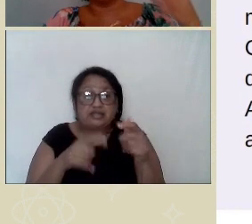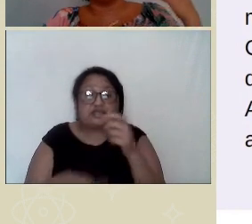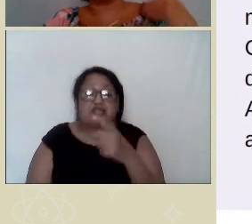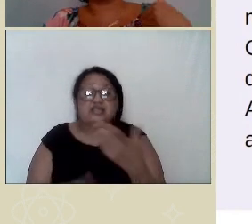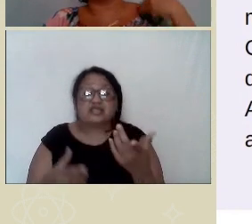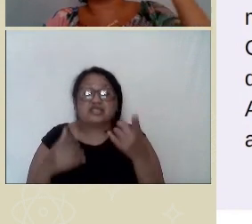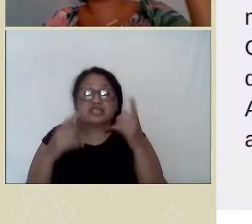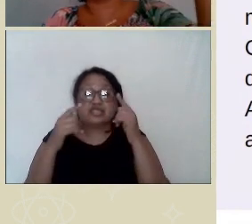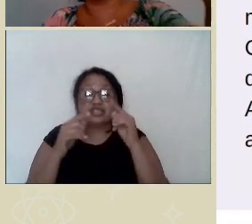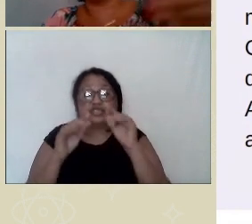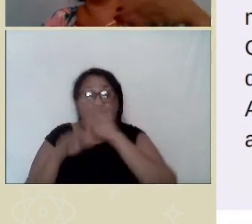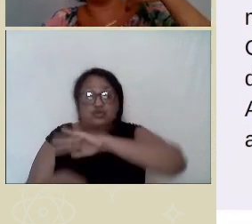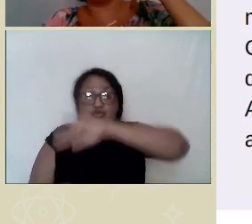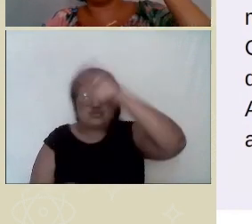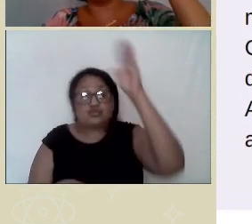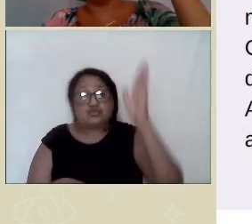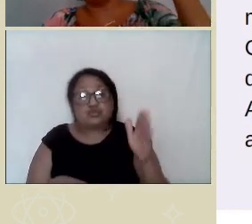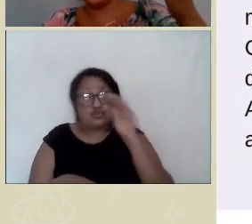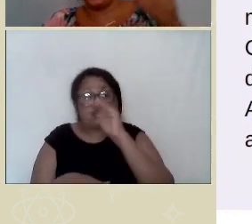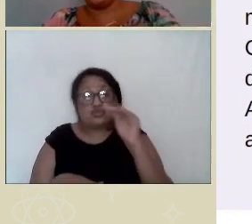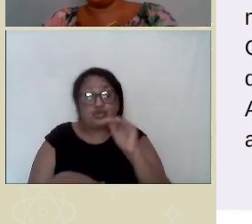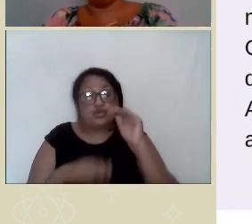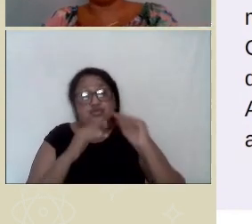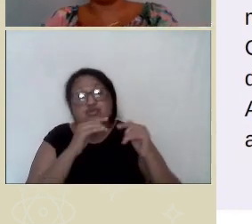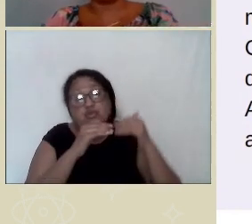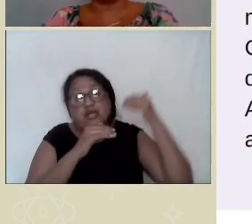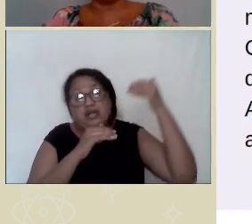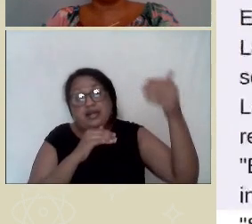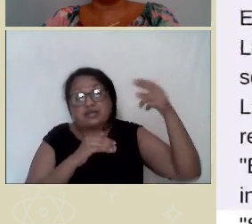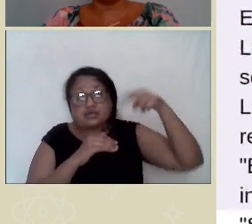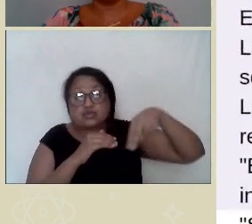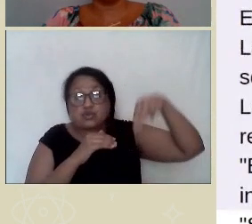montanha em sua face norte do lado norte